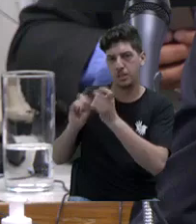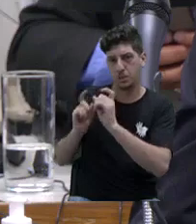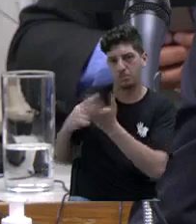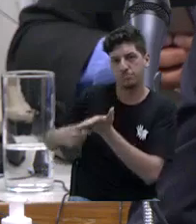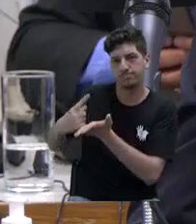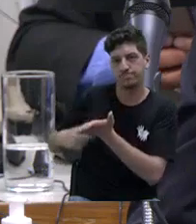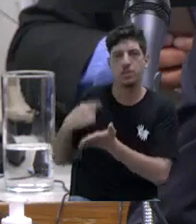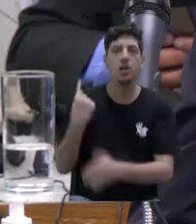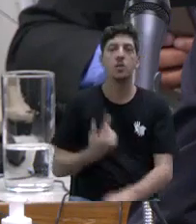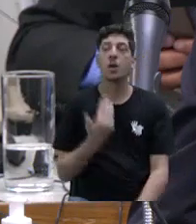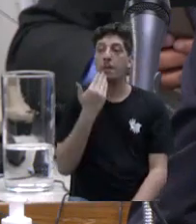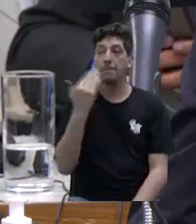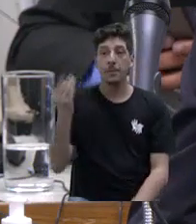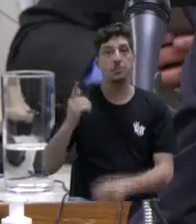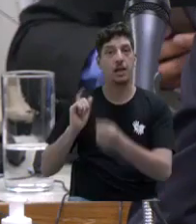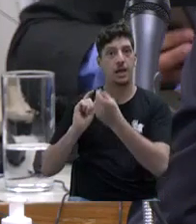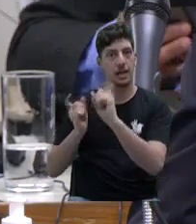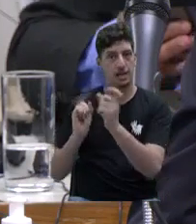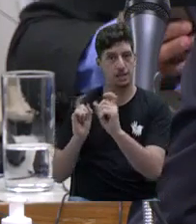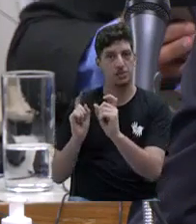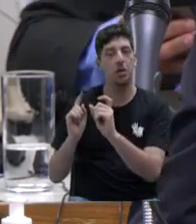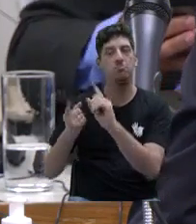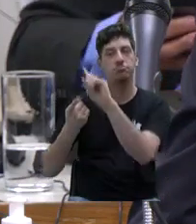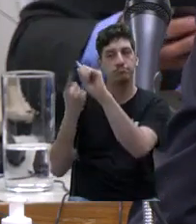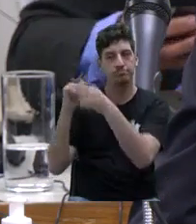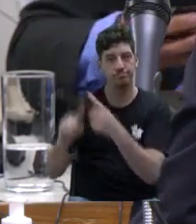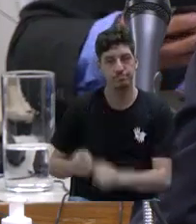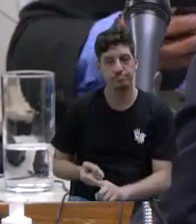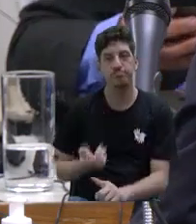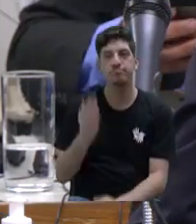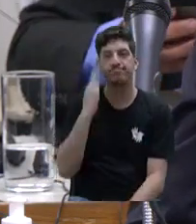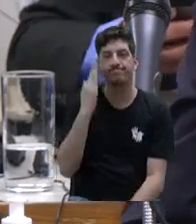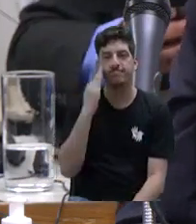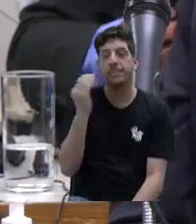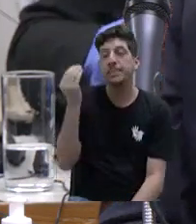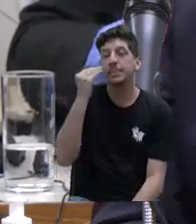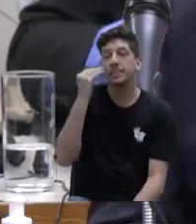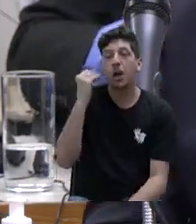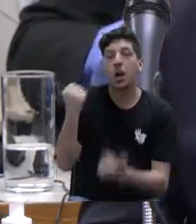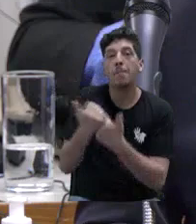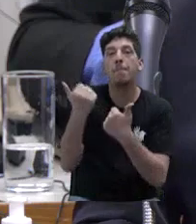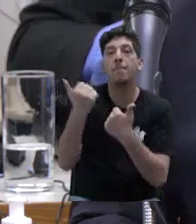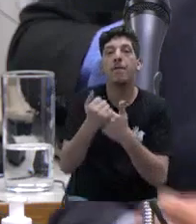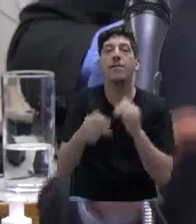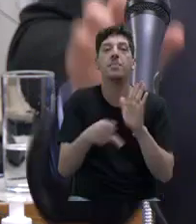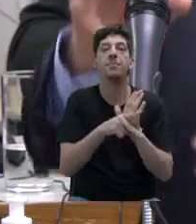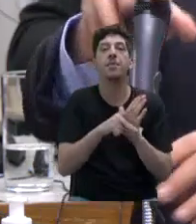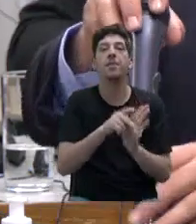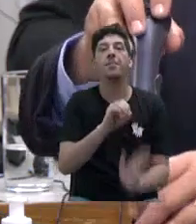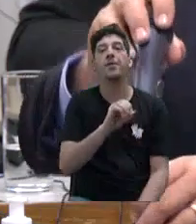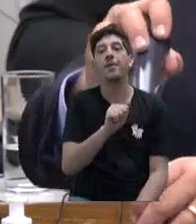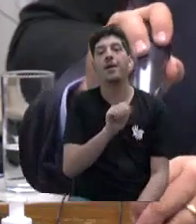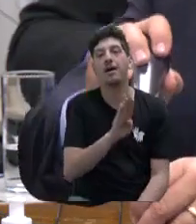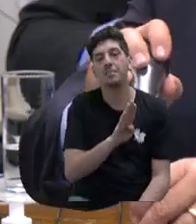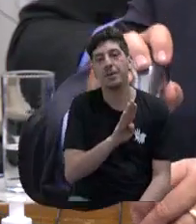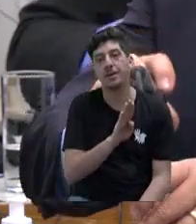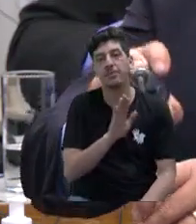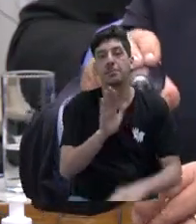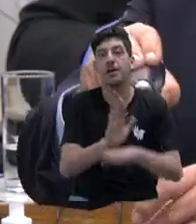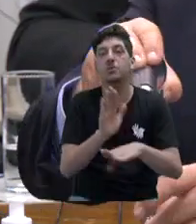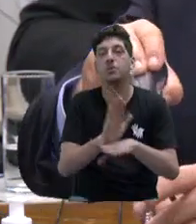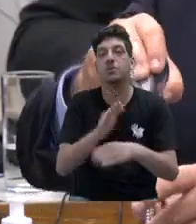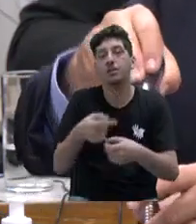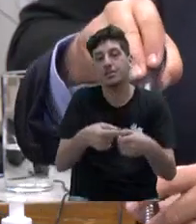nós solicitamos, naquela oportunidade, o apoio da OAB para auxiliar os municípios em